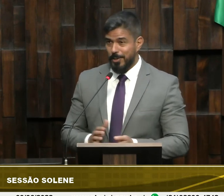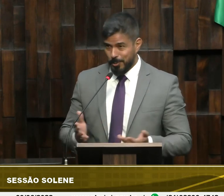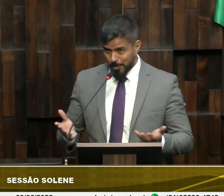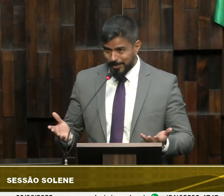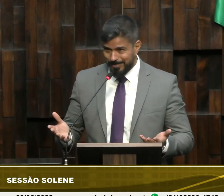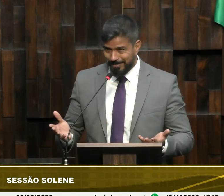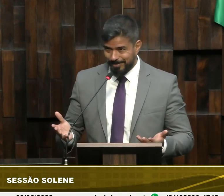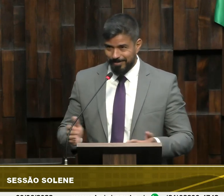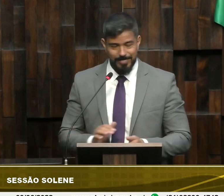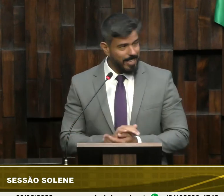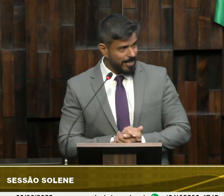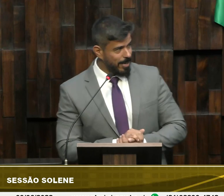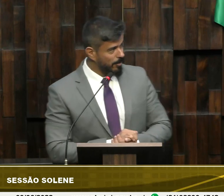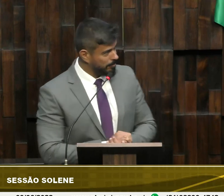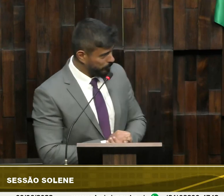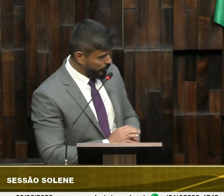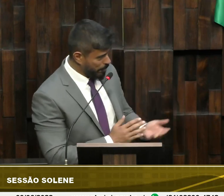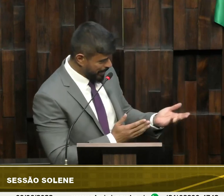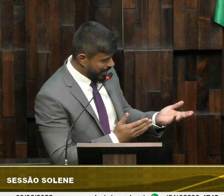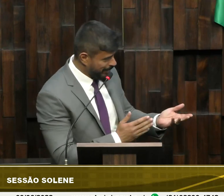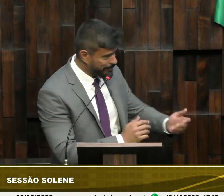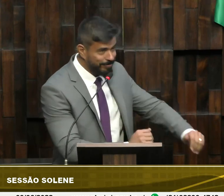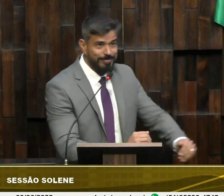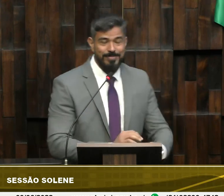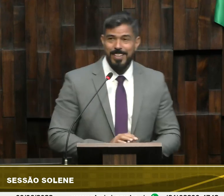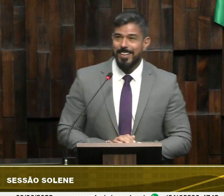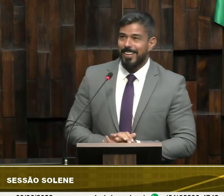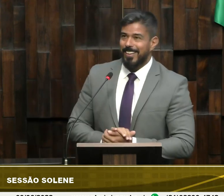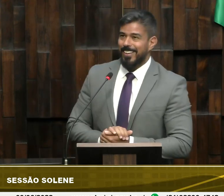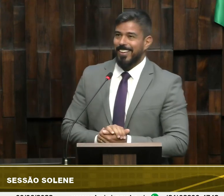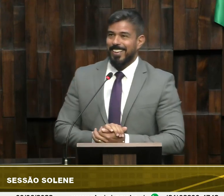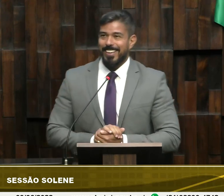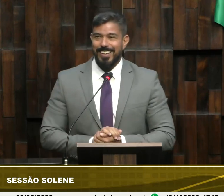que me restou, Raquel, muito obrigado,